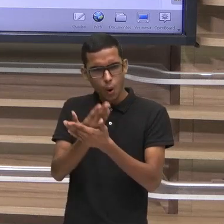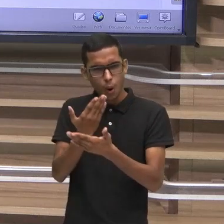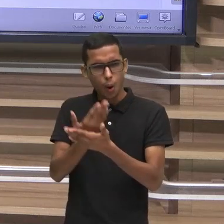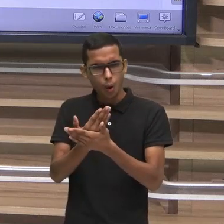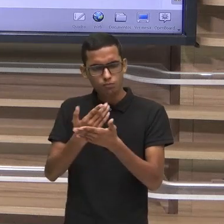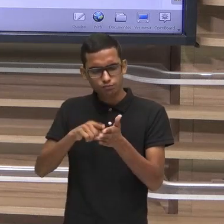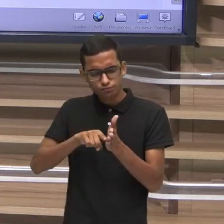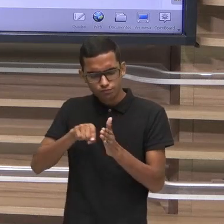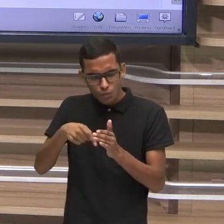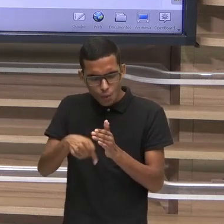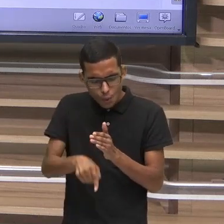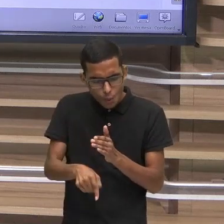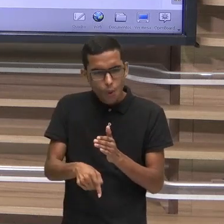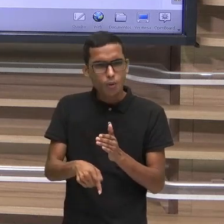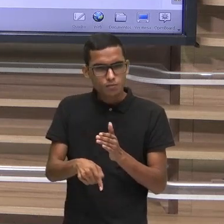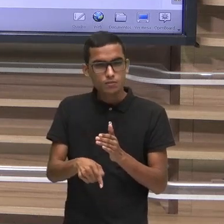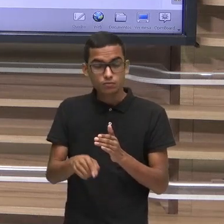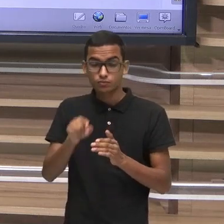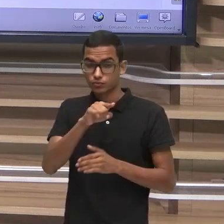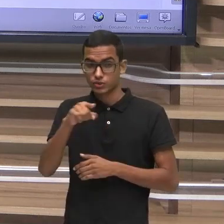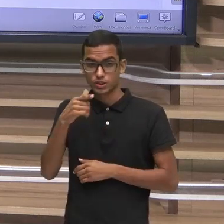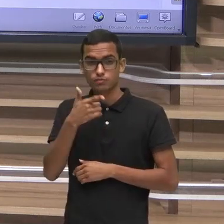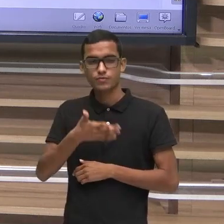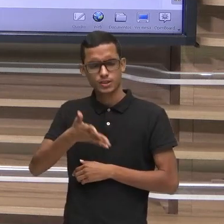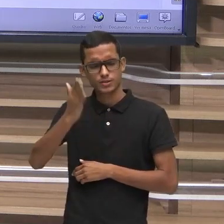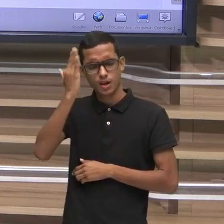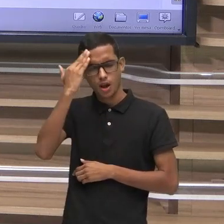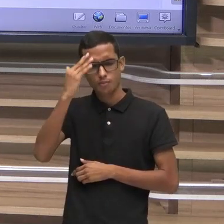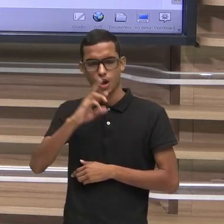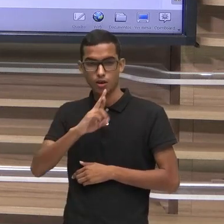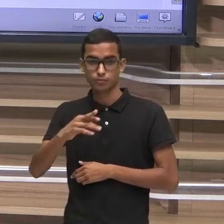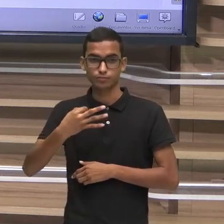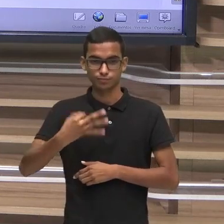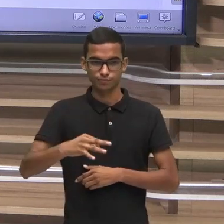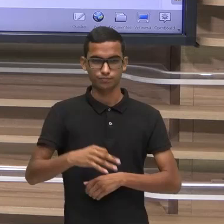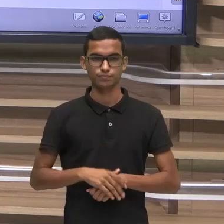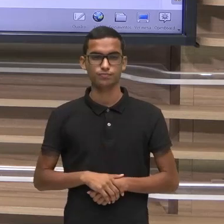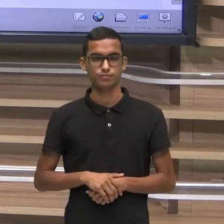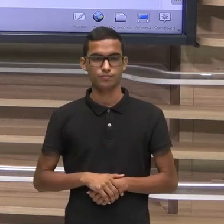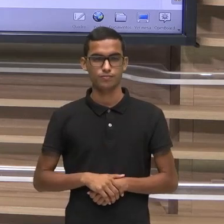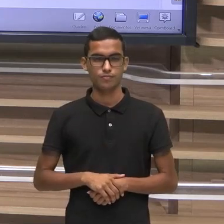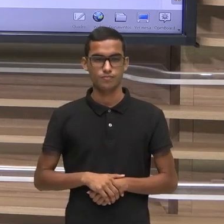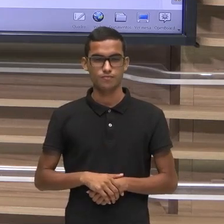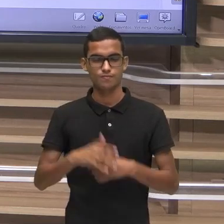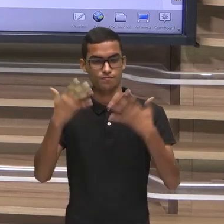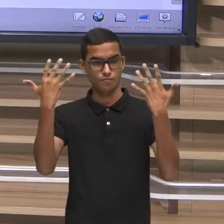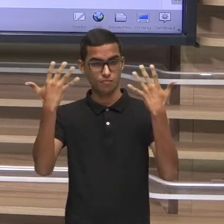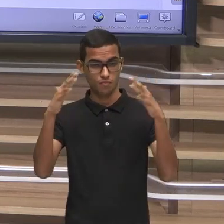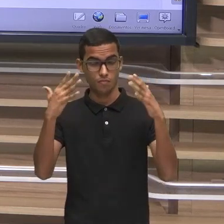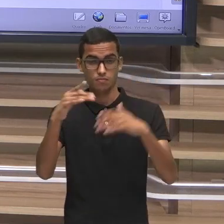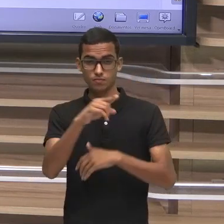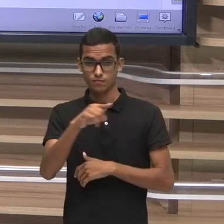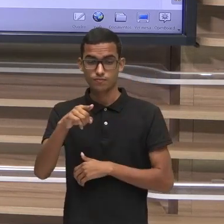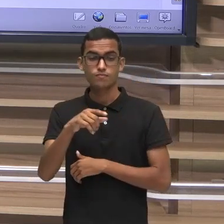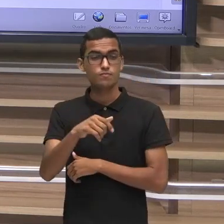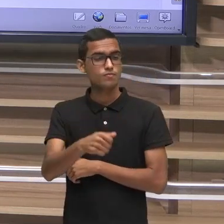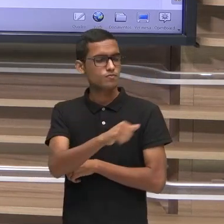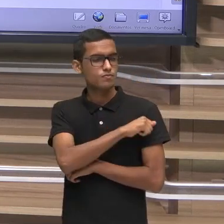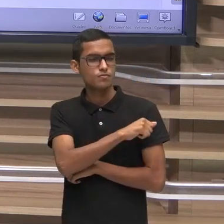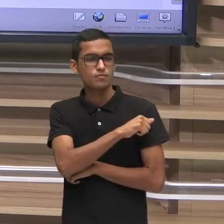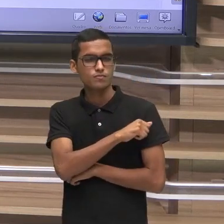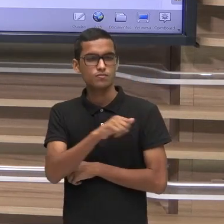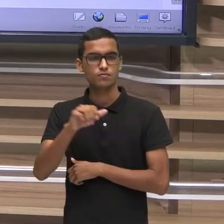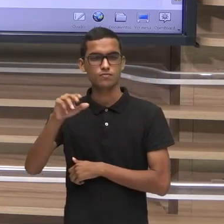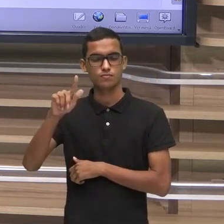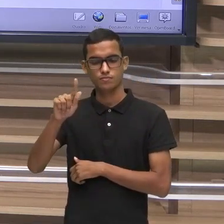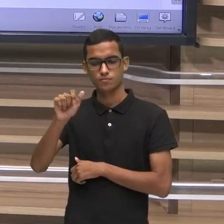vai conhecer exato e perfeitamente qual é o caminho, qual é a questão correta. E aí, parabéns às duas, a Gabriele e a